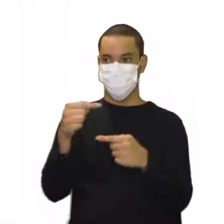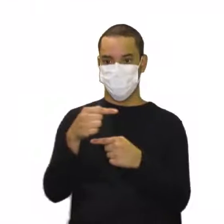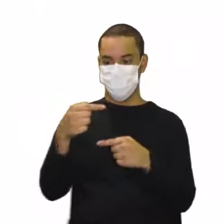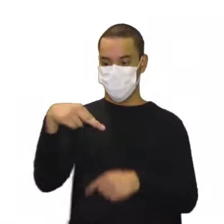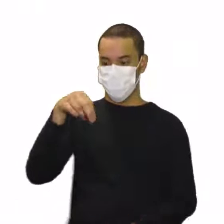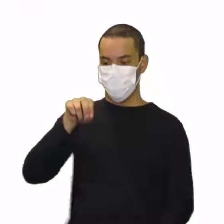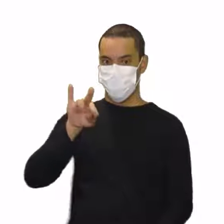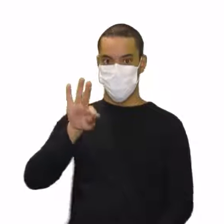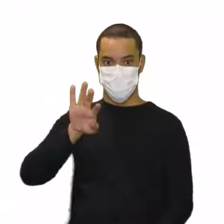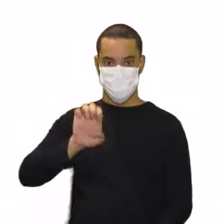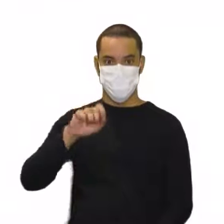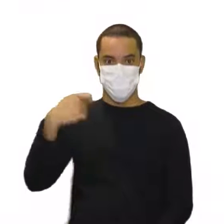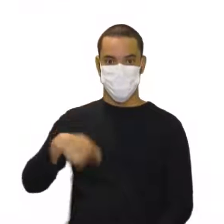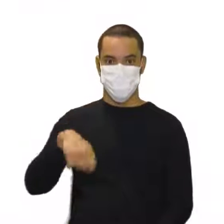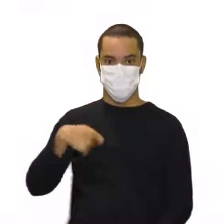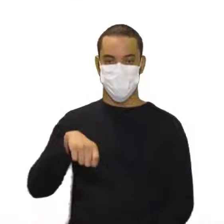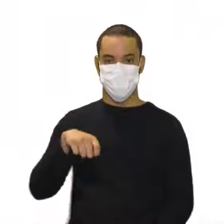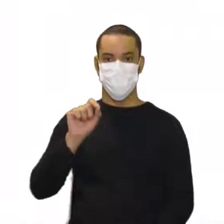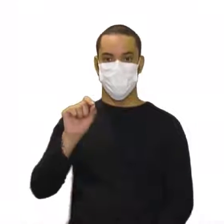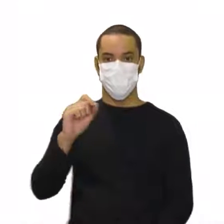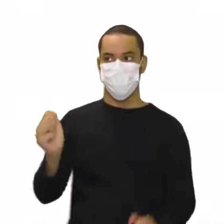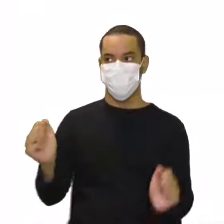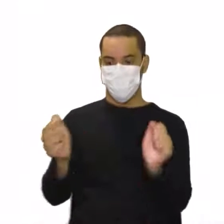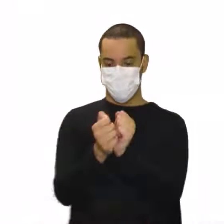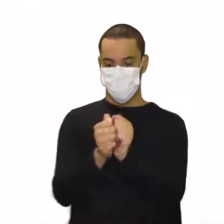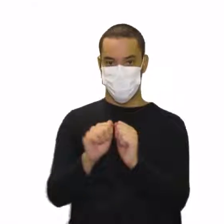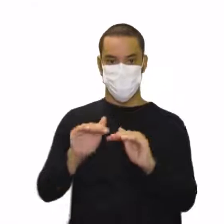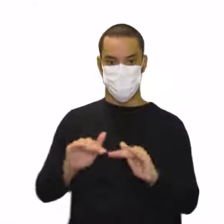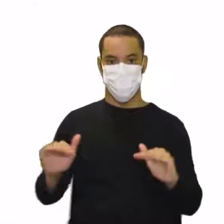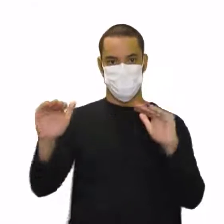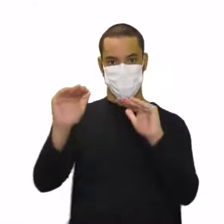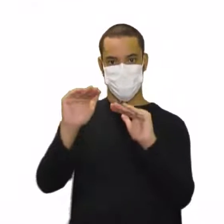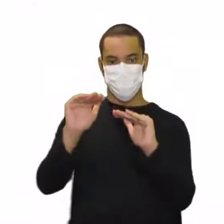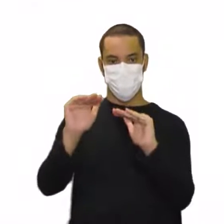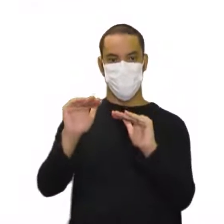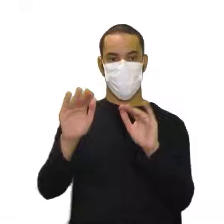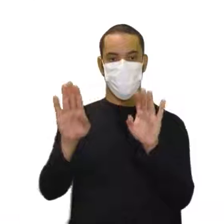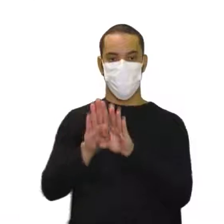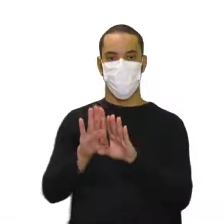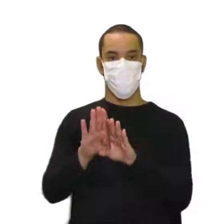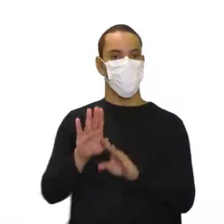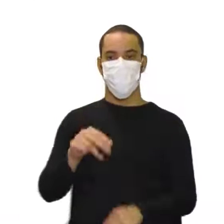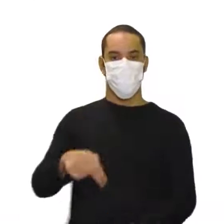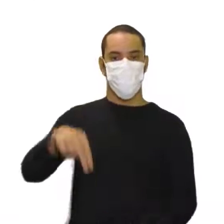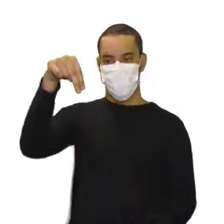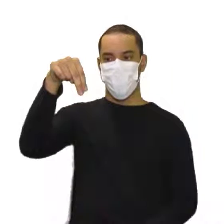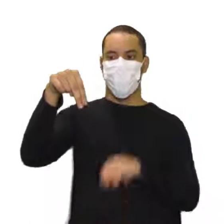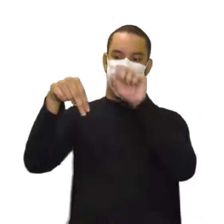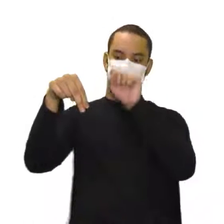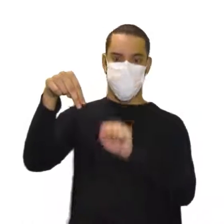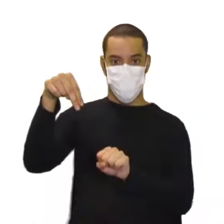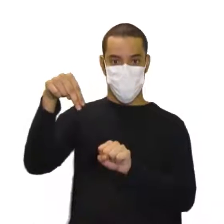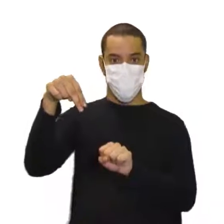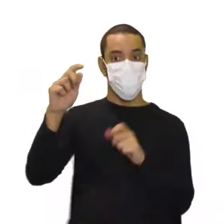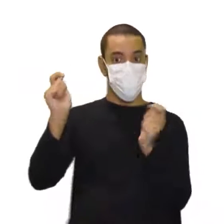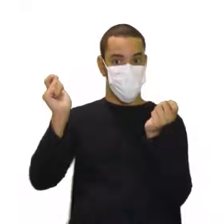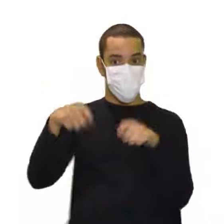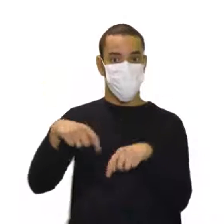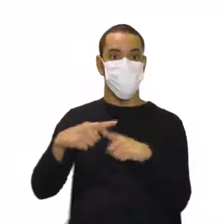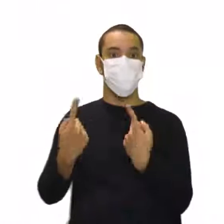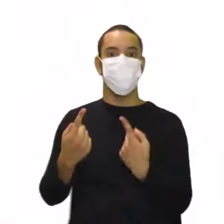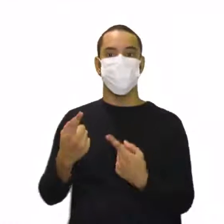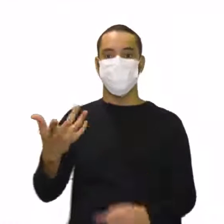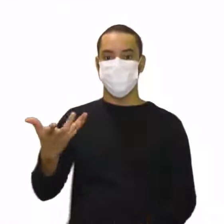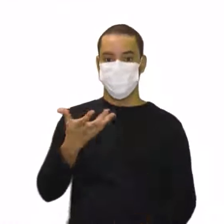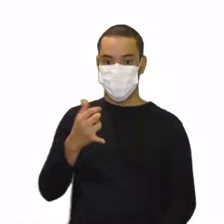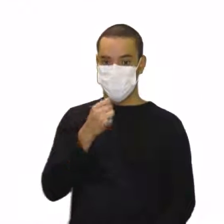ímã deve ficar necessariamente na parte superior e o polo sul na inferior para que a intensidade